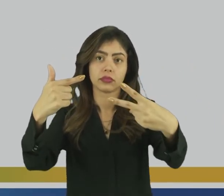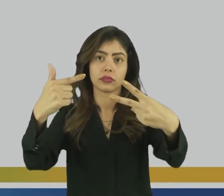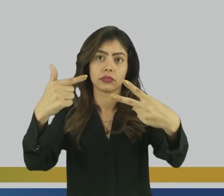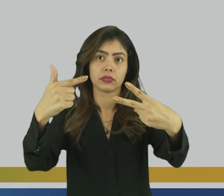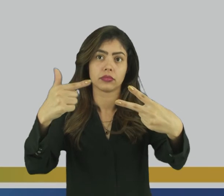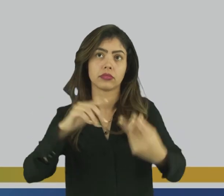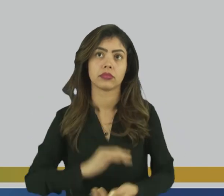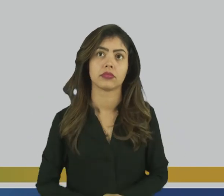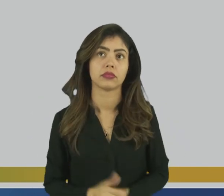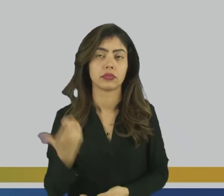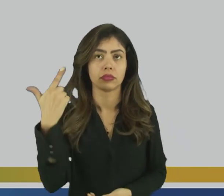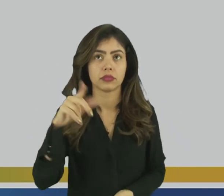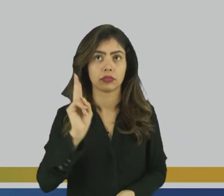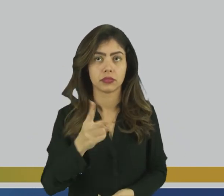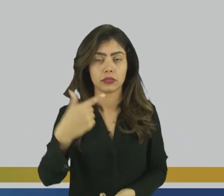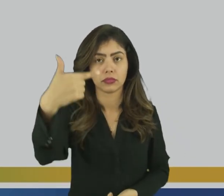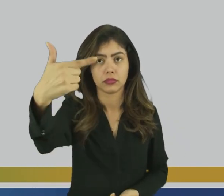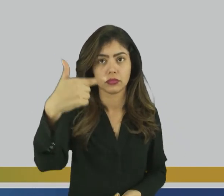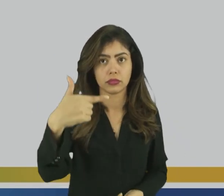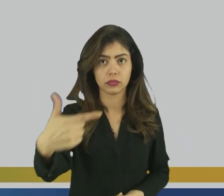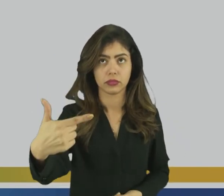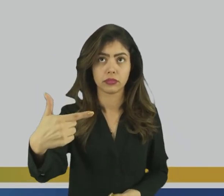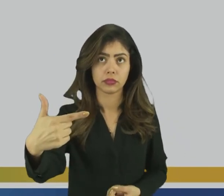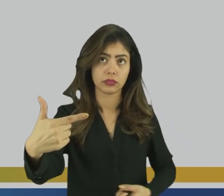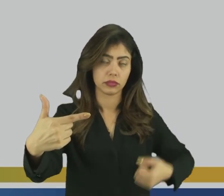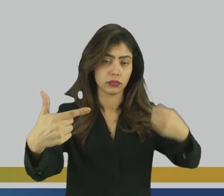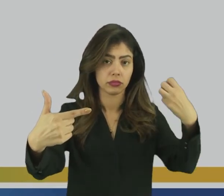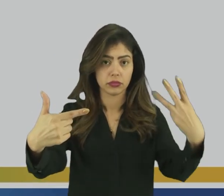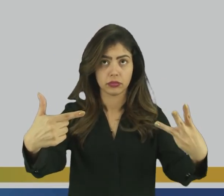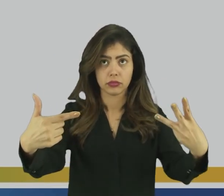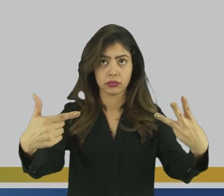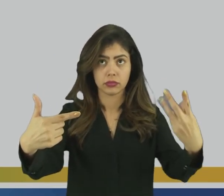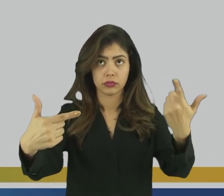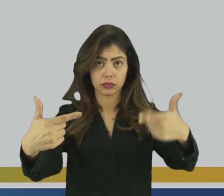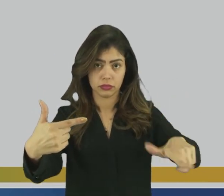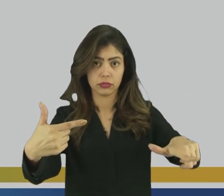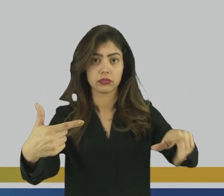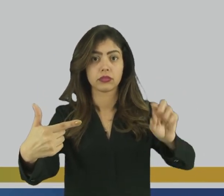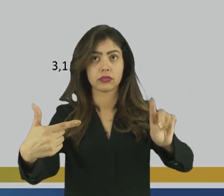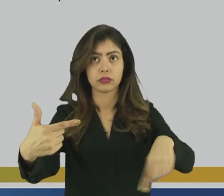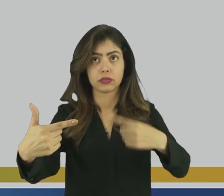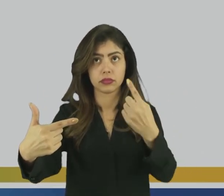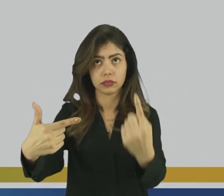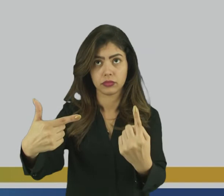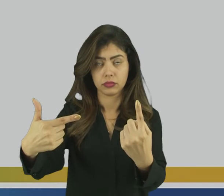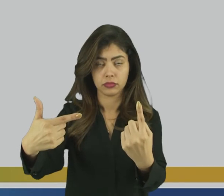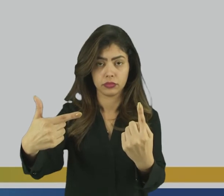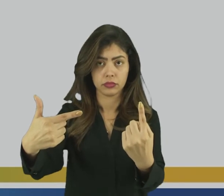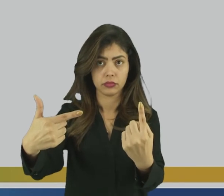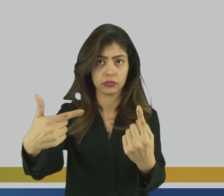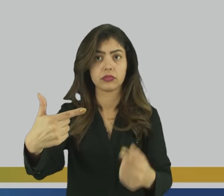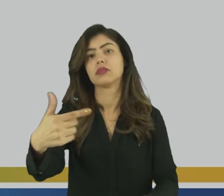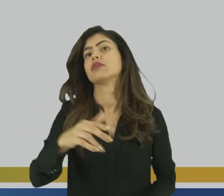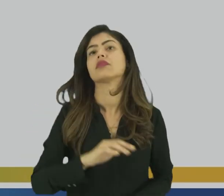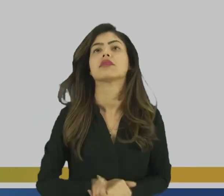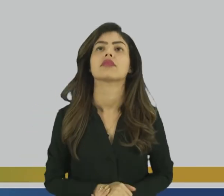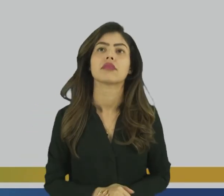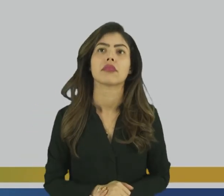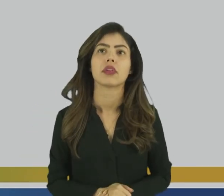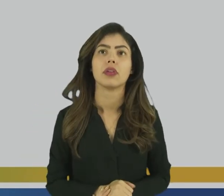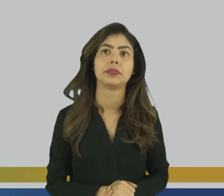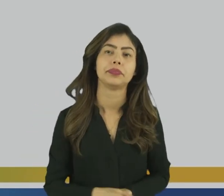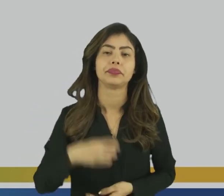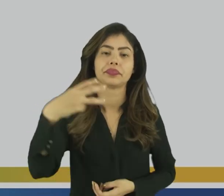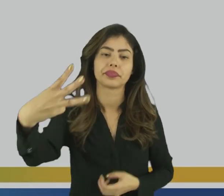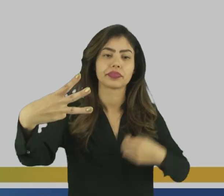2. Continua dividindo por 2, 2 dividido para 2 dá 1, 3 não dá, repete. E agora 3 dá para